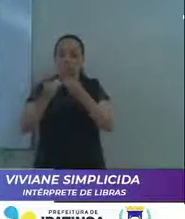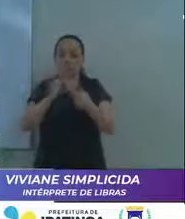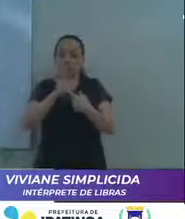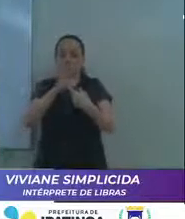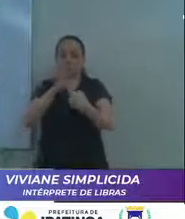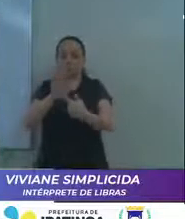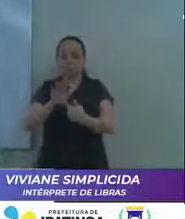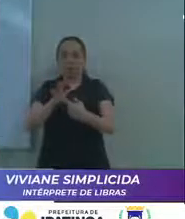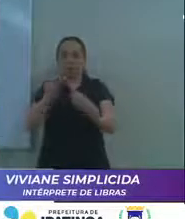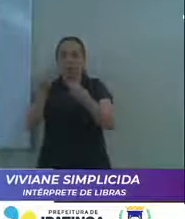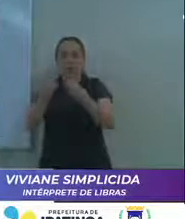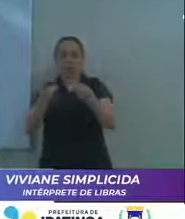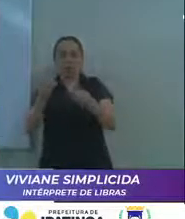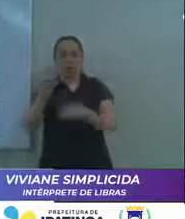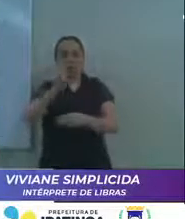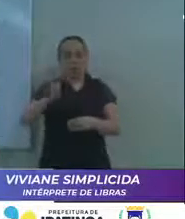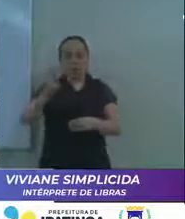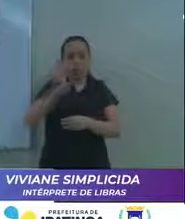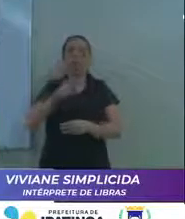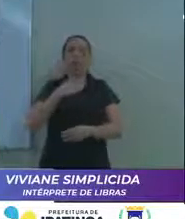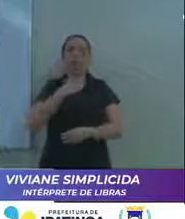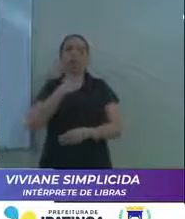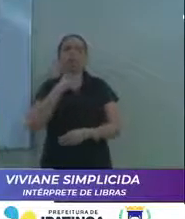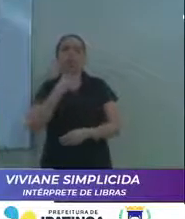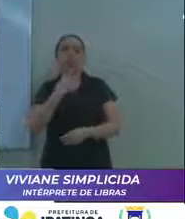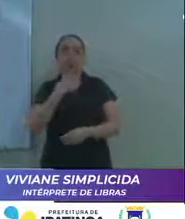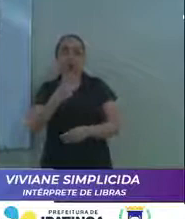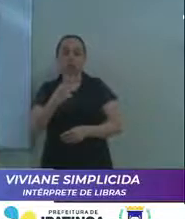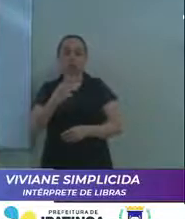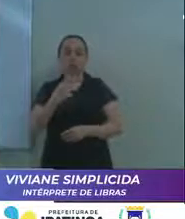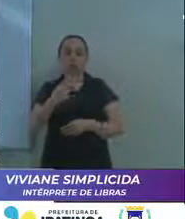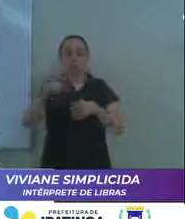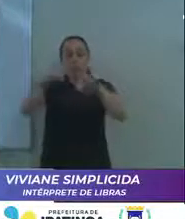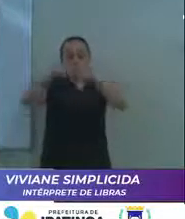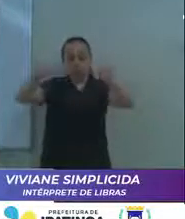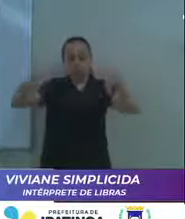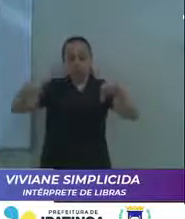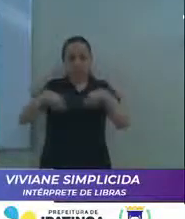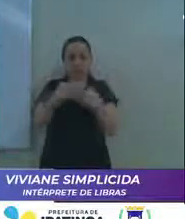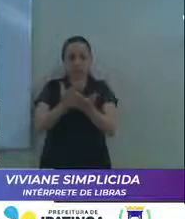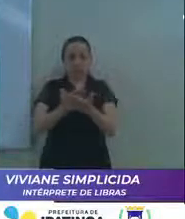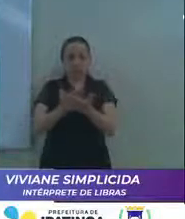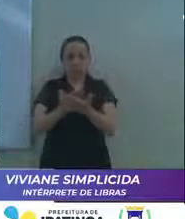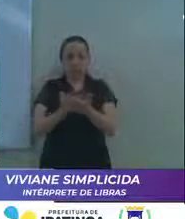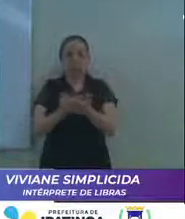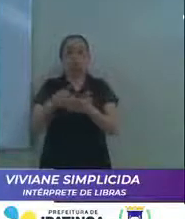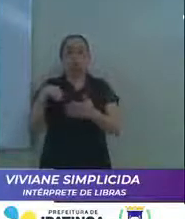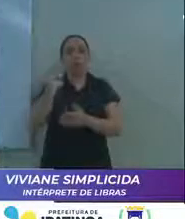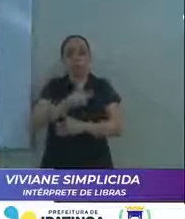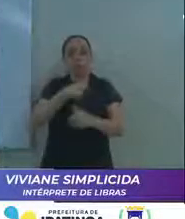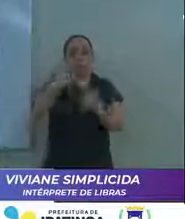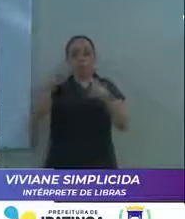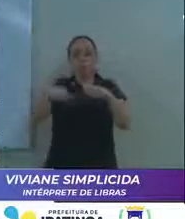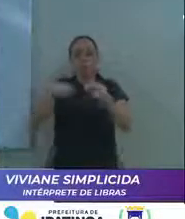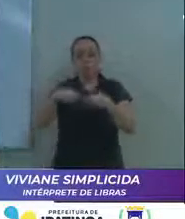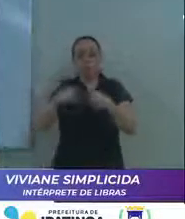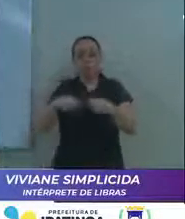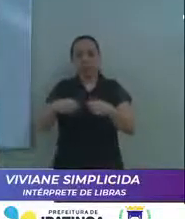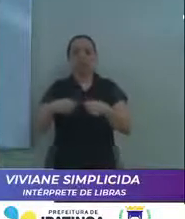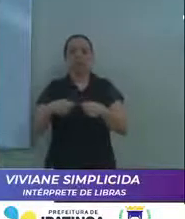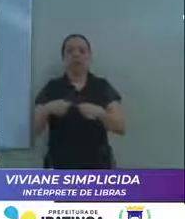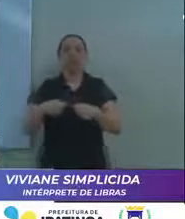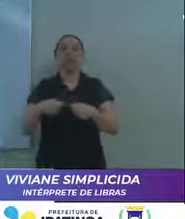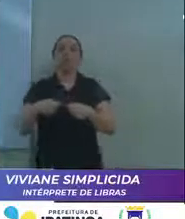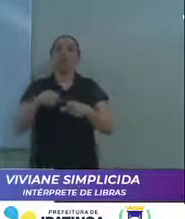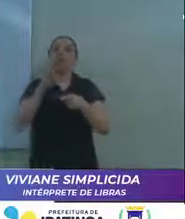voz em sala de aula. Porque em sala de aula é muito importante. Mas a gente precisa cuidar da nossa voz